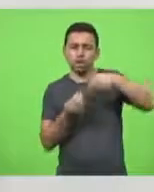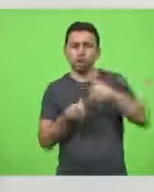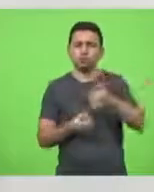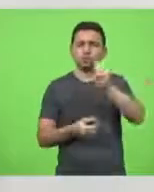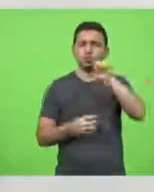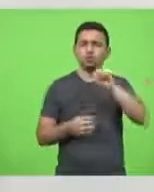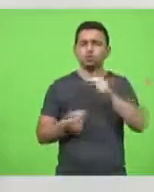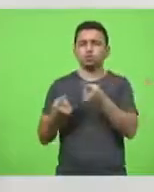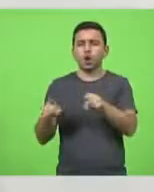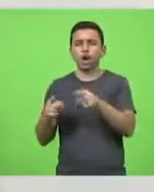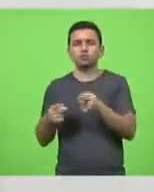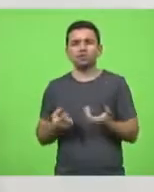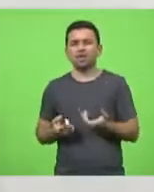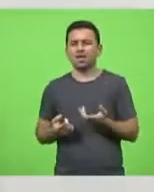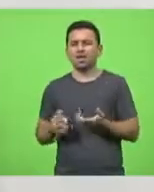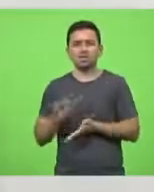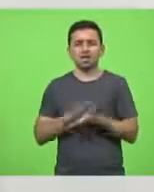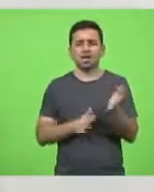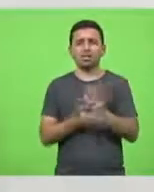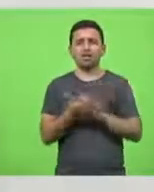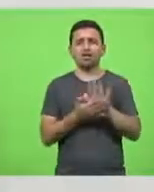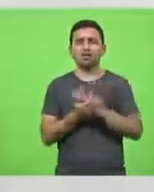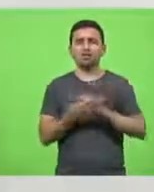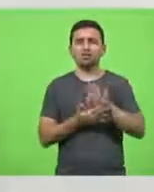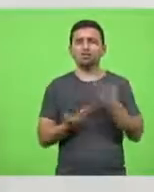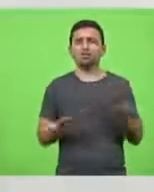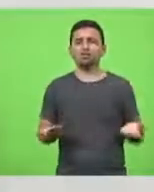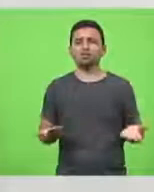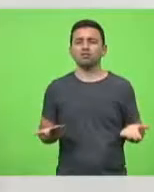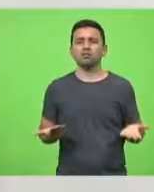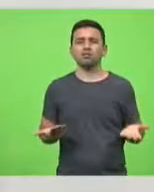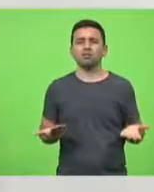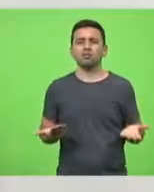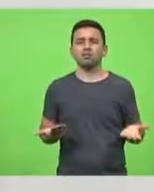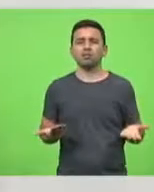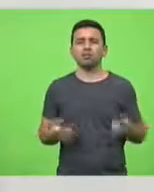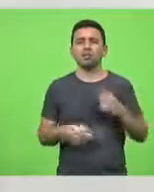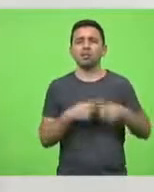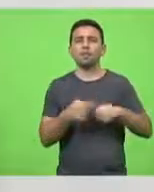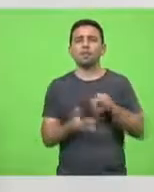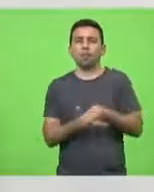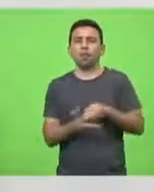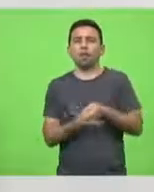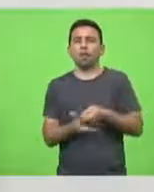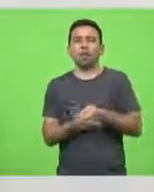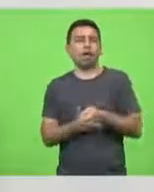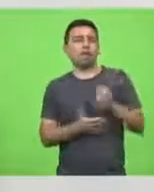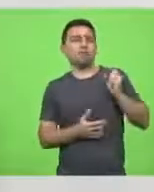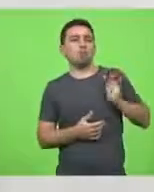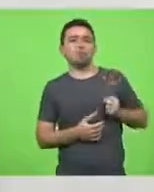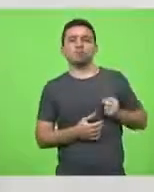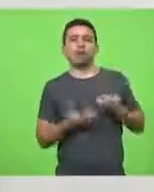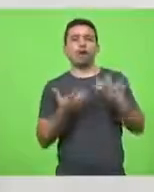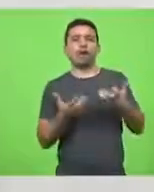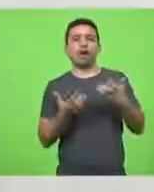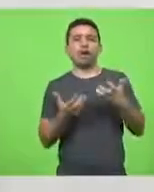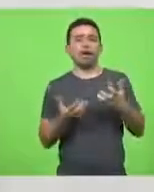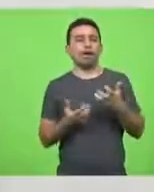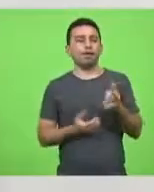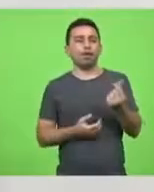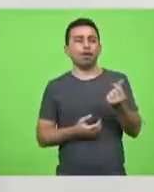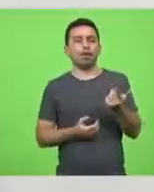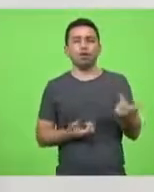ele nem sai de casa. E depois vão querer ficar exigindo auxílio para as pessoas. Eles não querem esmola, eles querem